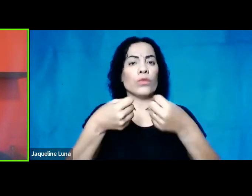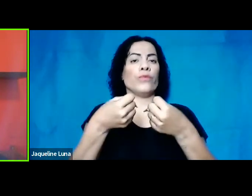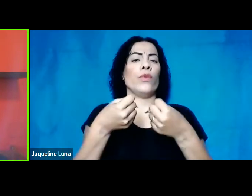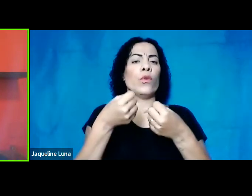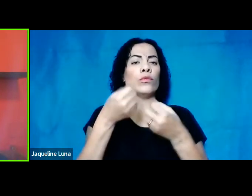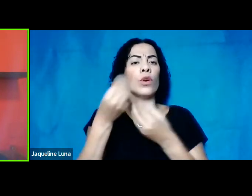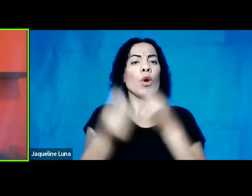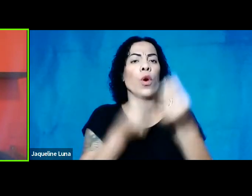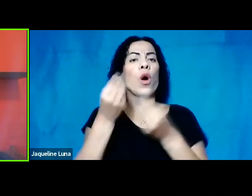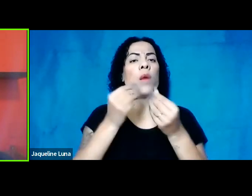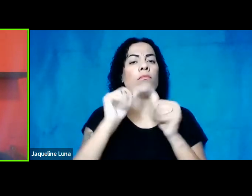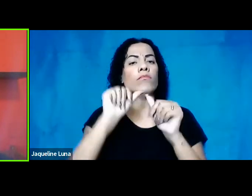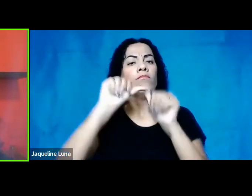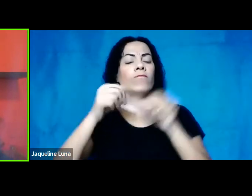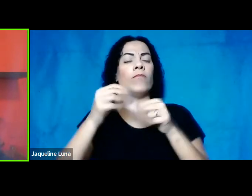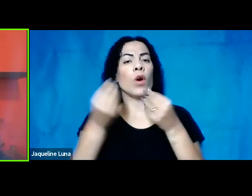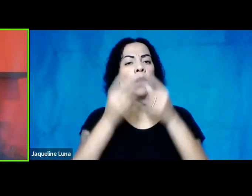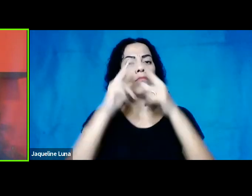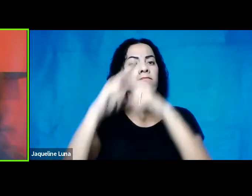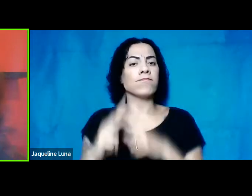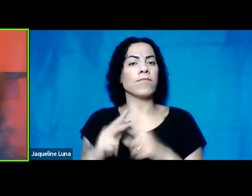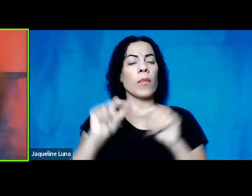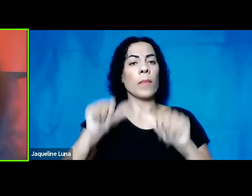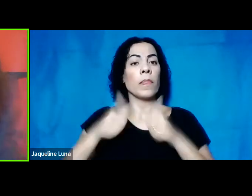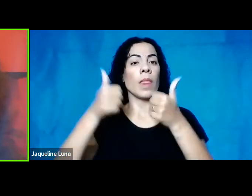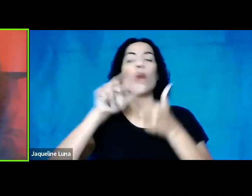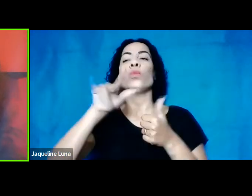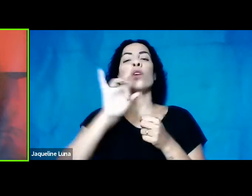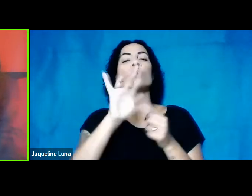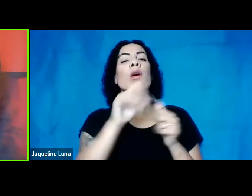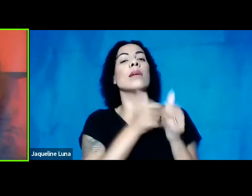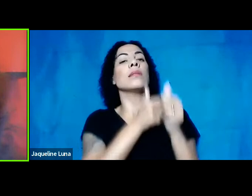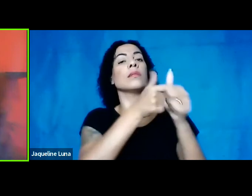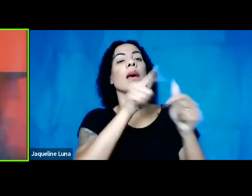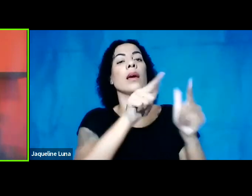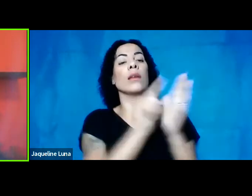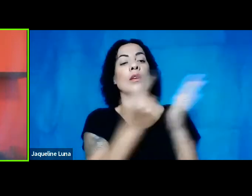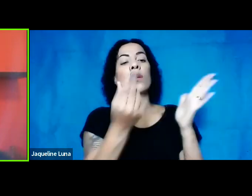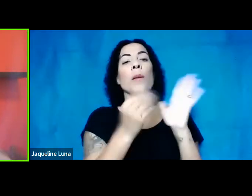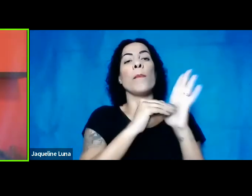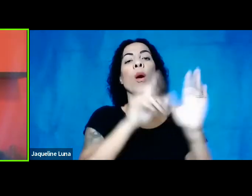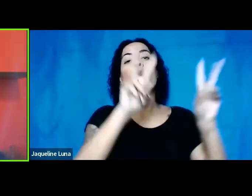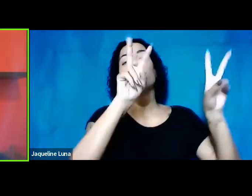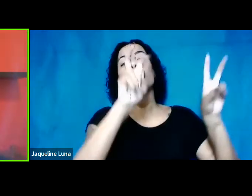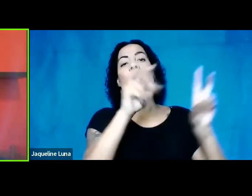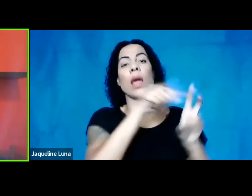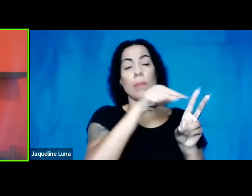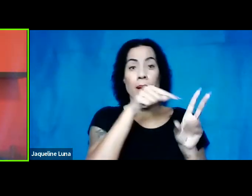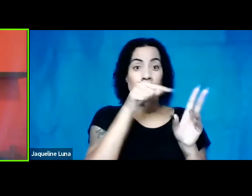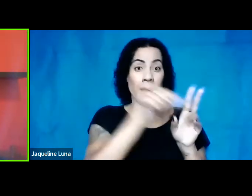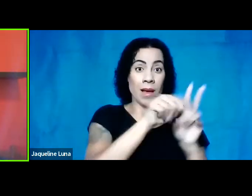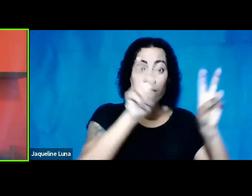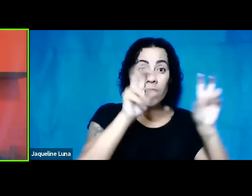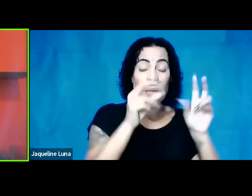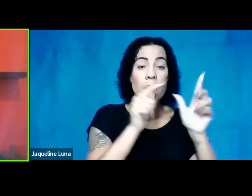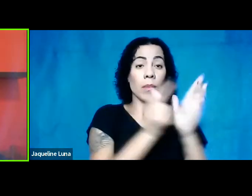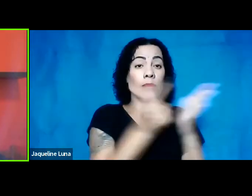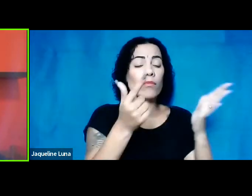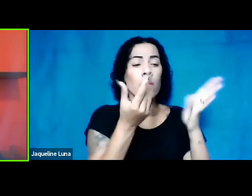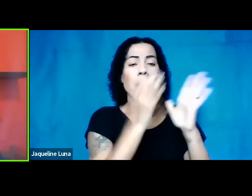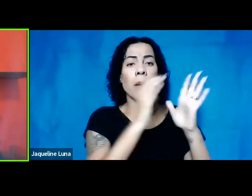de retratar, né? Indo além da simples notícia ou da reportagem temática, que ignora todos os outros elementos